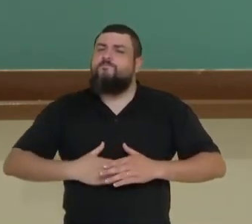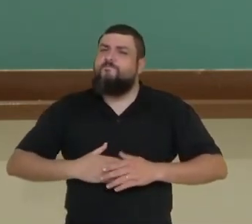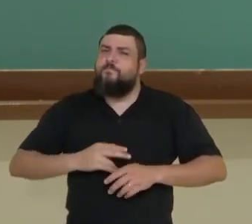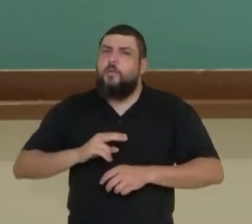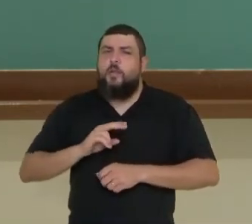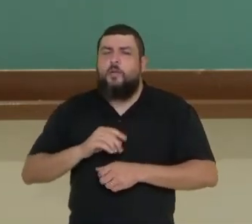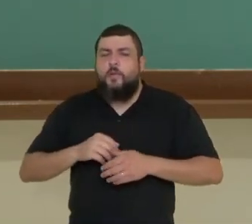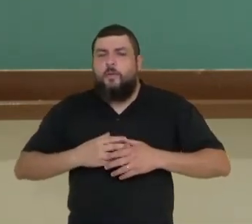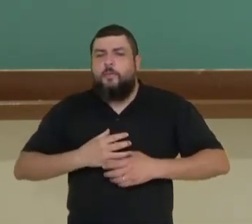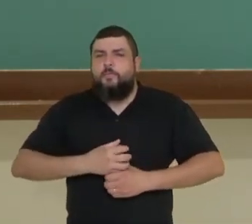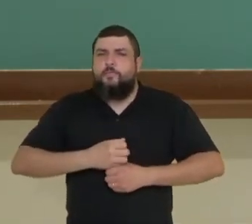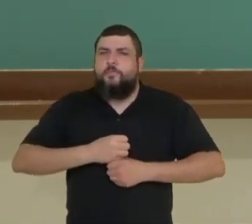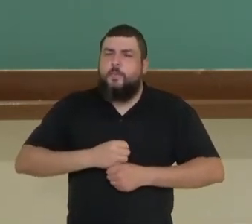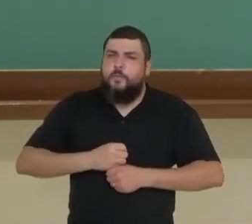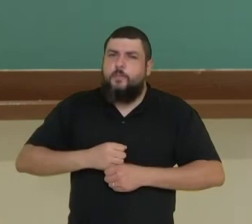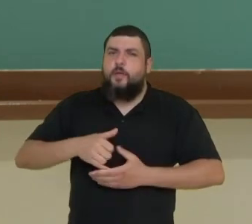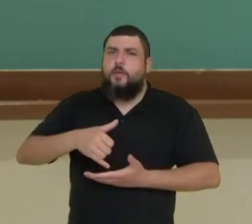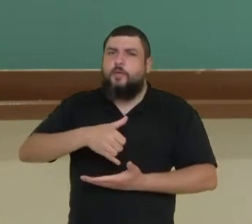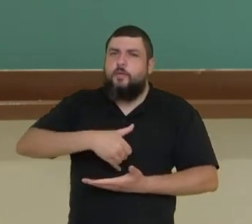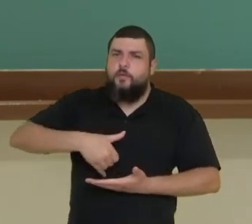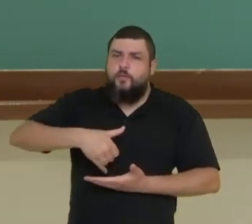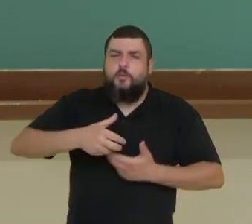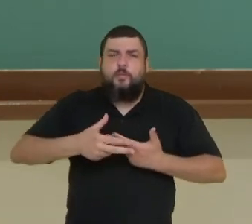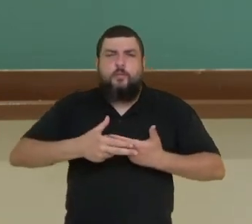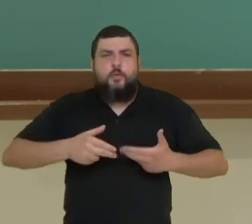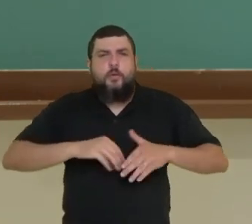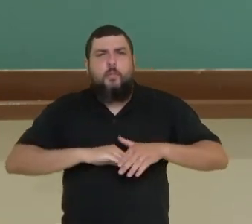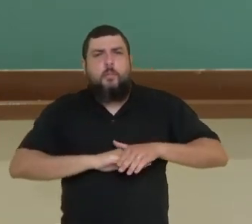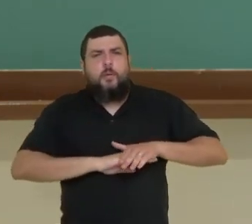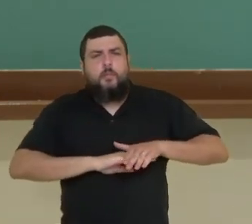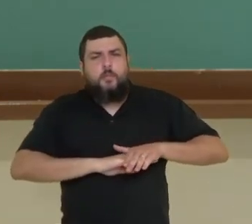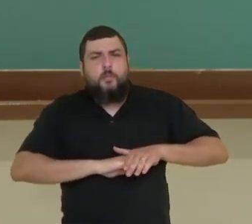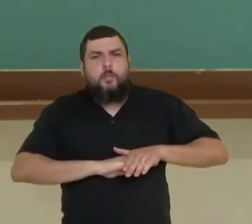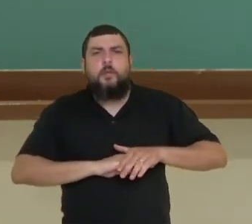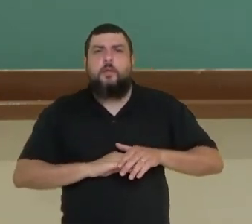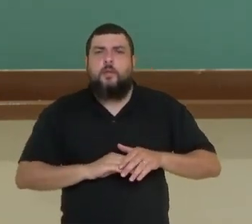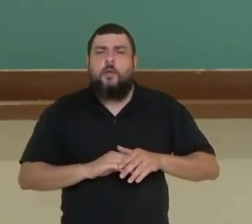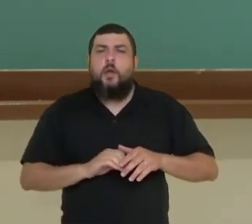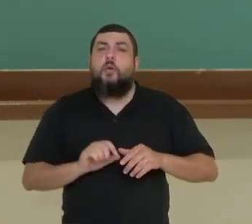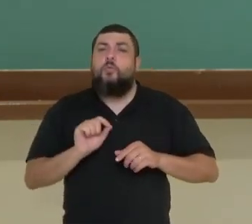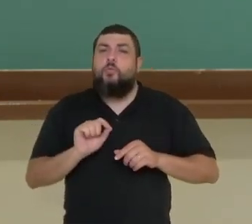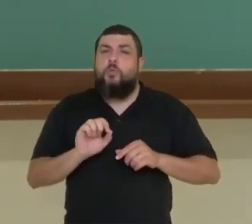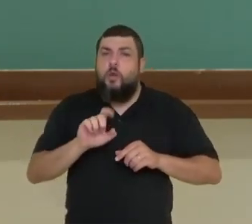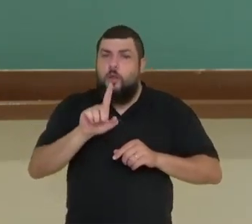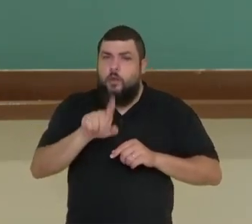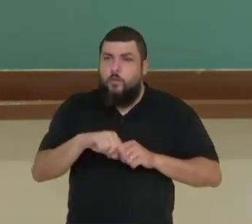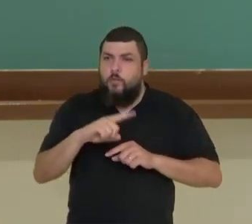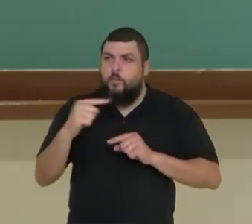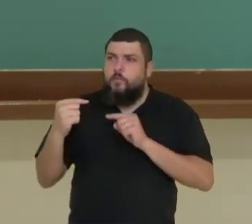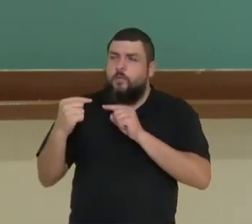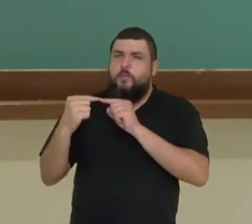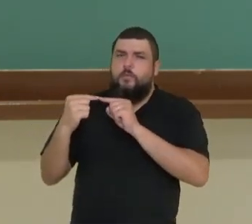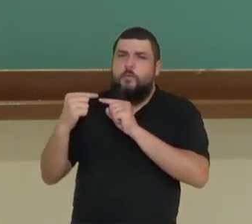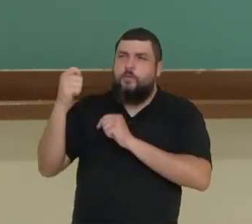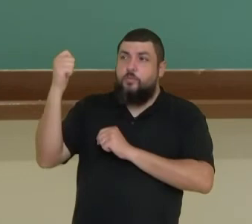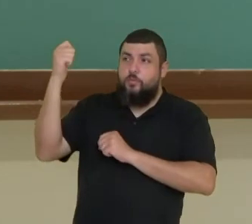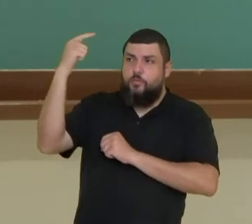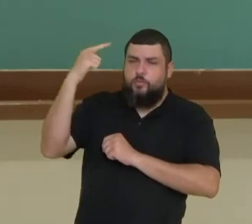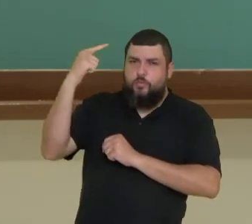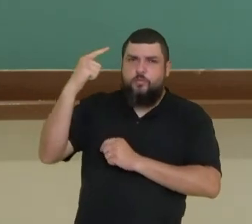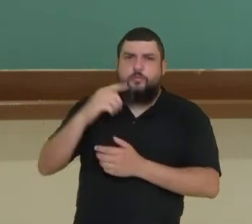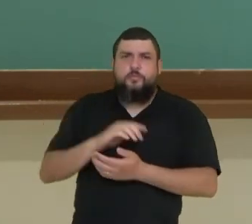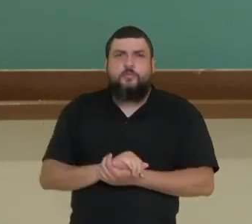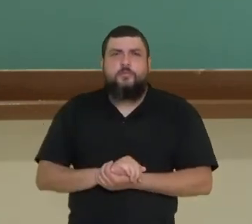proteína, nosso corpo, aquela coisa toda lá. E tudo isso, de alguma forma, está relacionado com o nosso astro-rei, o nosso magnífico